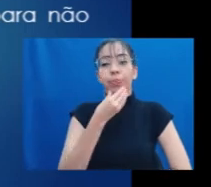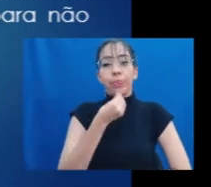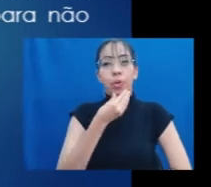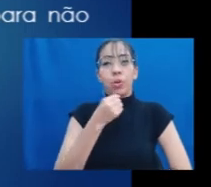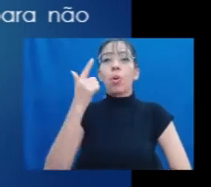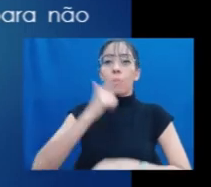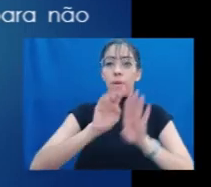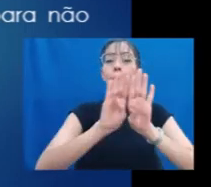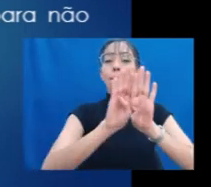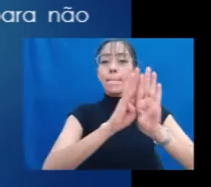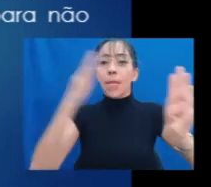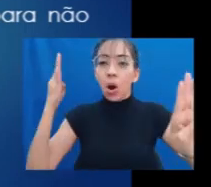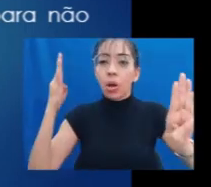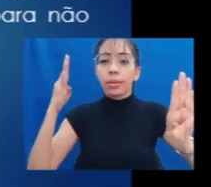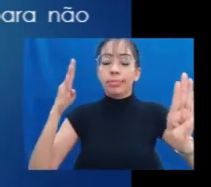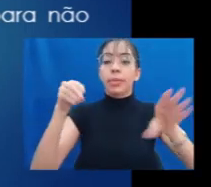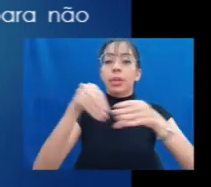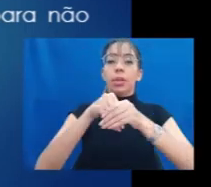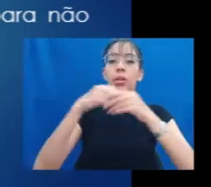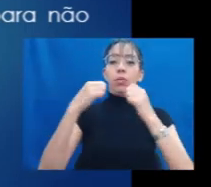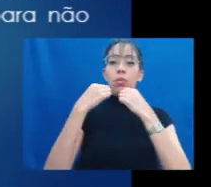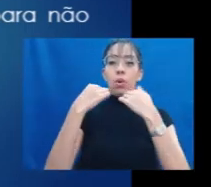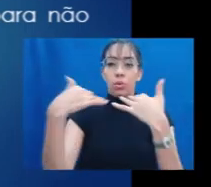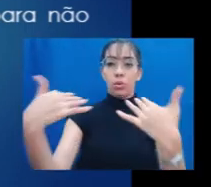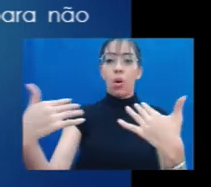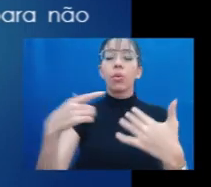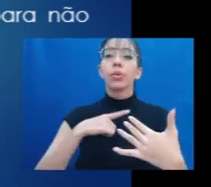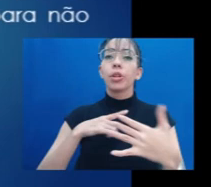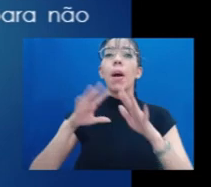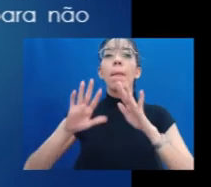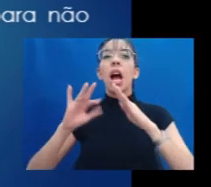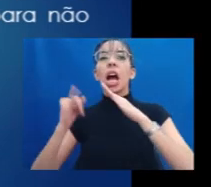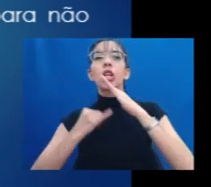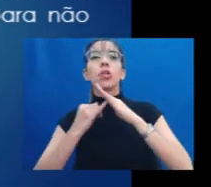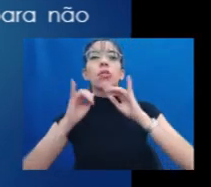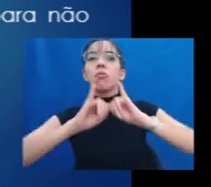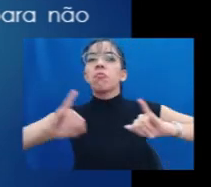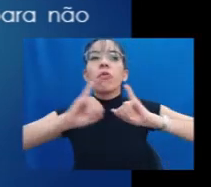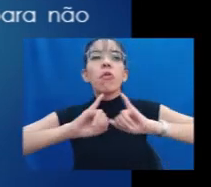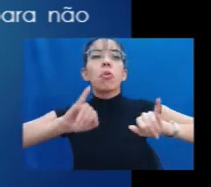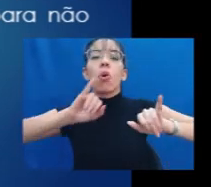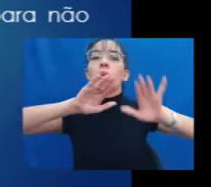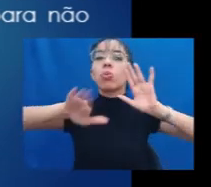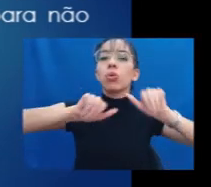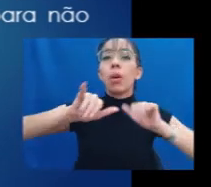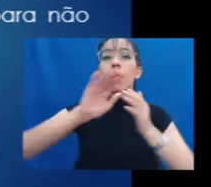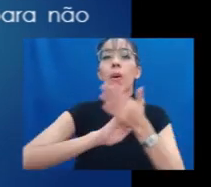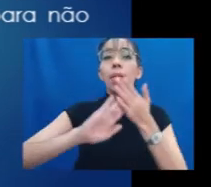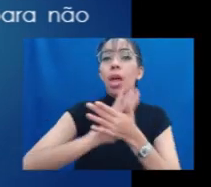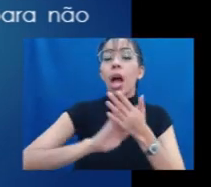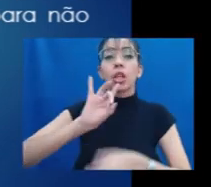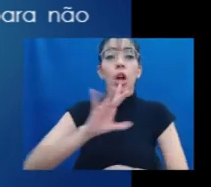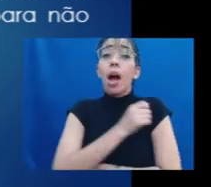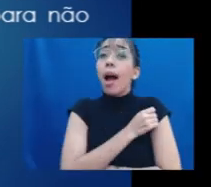rapaz conseguiu arrombar uma porta do auditório e a gente desceu pelo auditório. Ninguém da instituição avisou, né, do que estava acontecendo, então foi uma